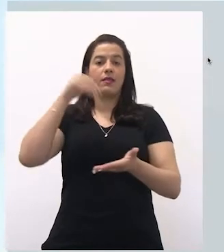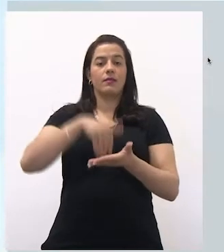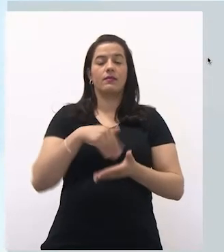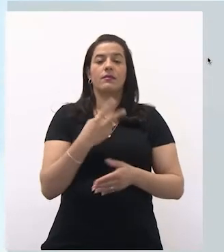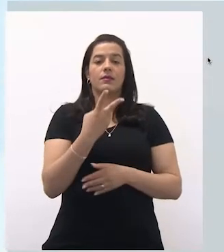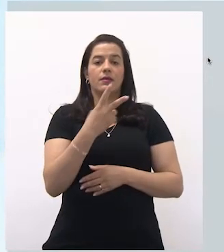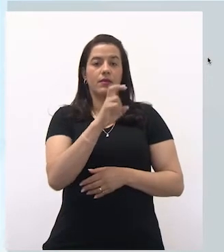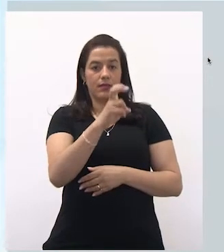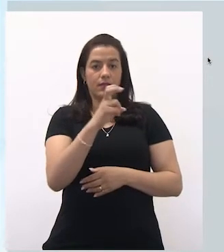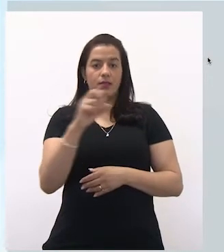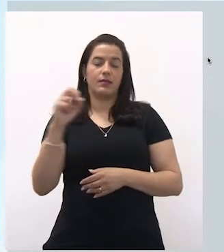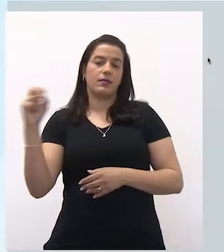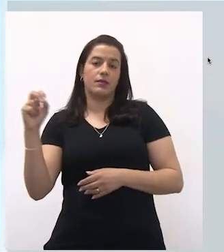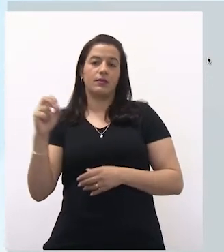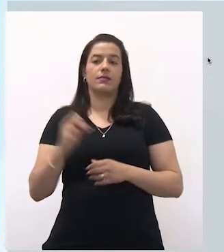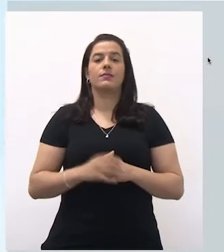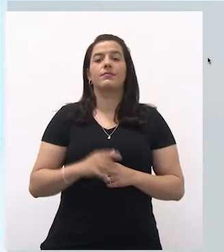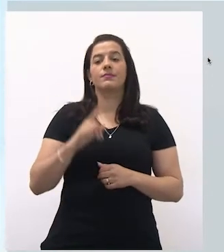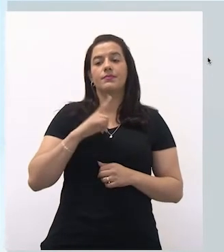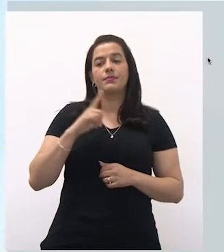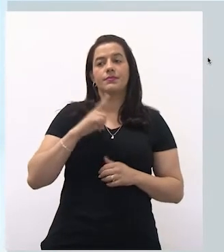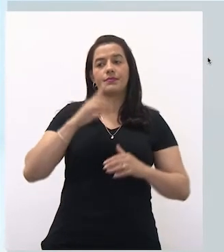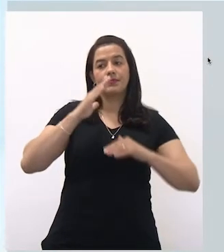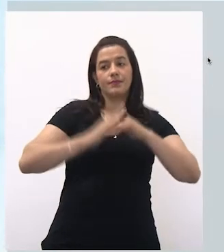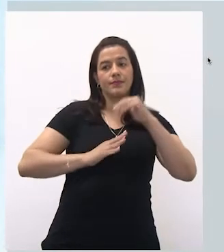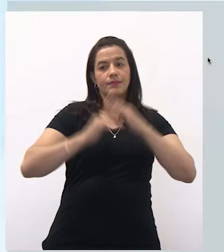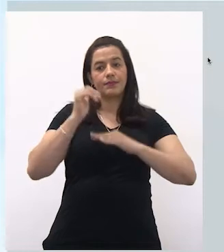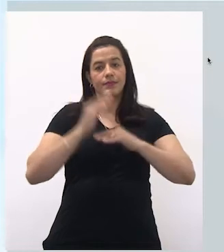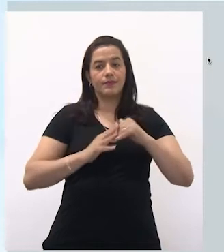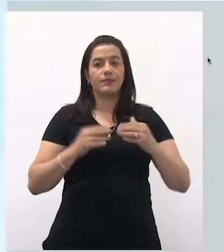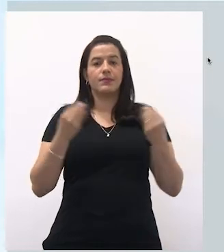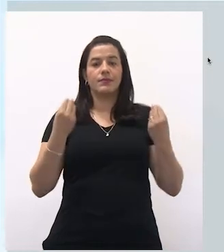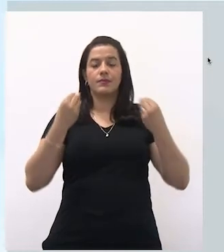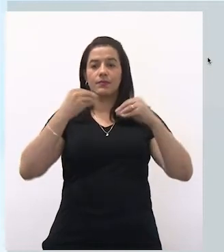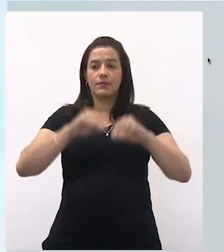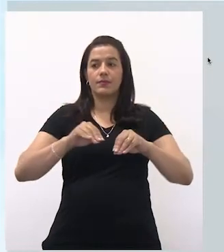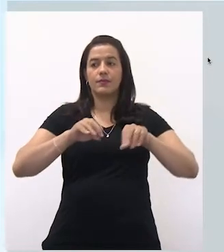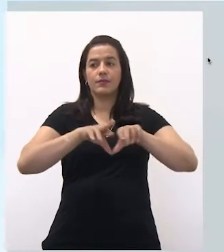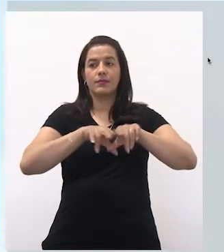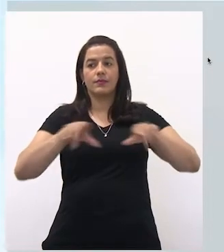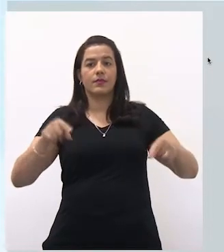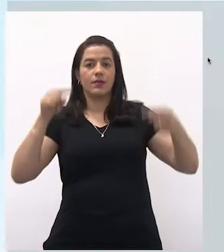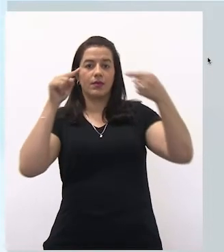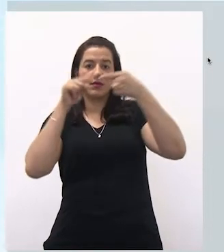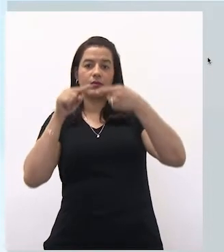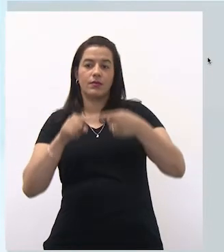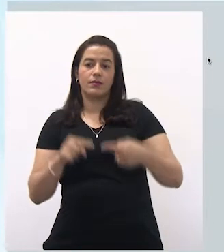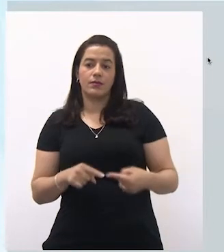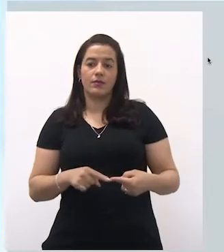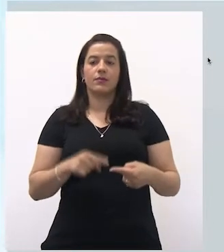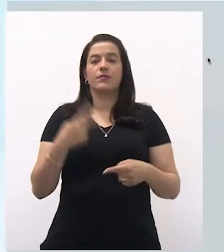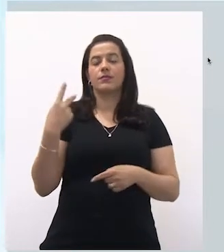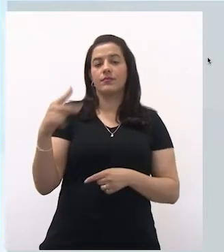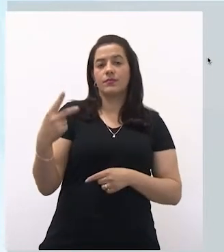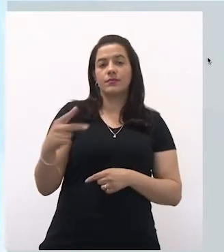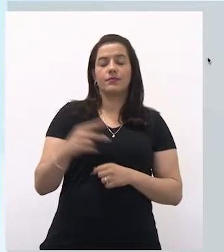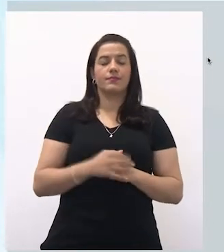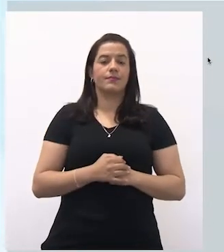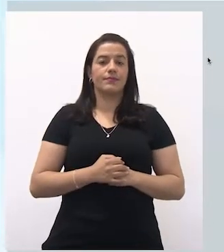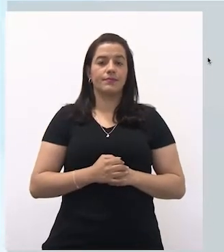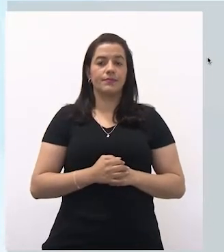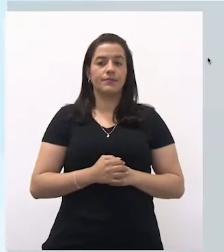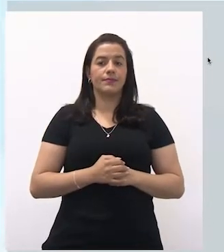Né? Então, a habilidade ela vai ser inclusa ali no nível de acordo com esse nível de proficiência.